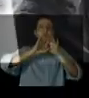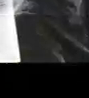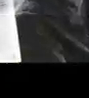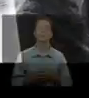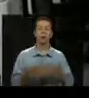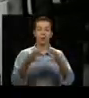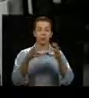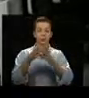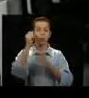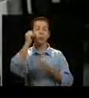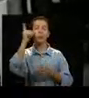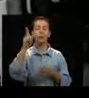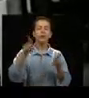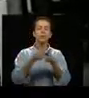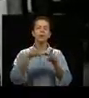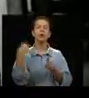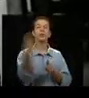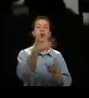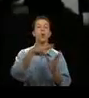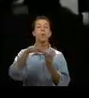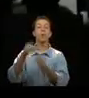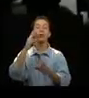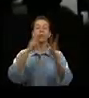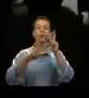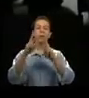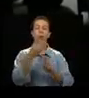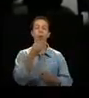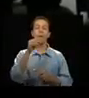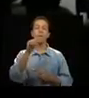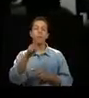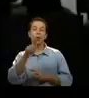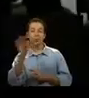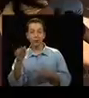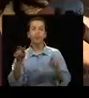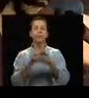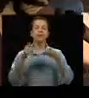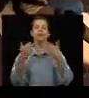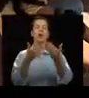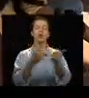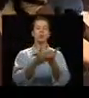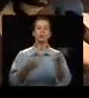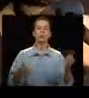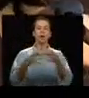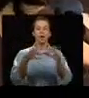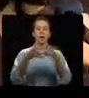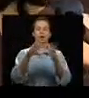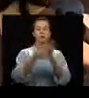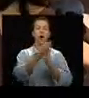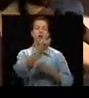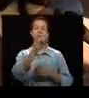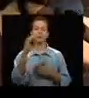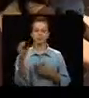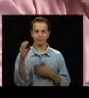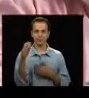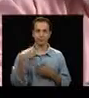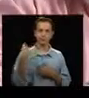política dependente. Um círculo da cultura é o nome que nós demos, Paulo Freire deu, para substituir a classe